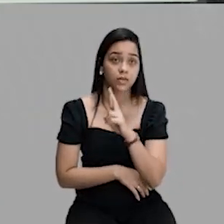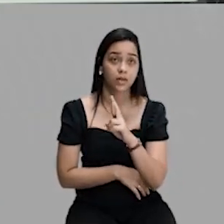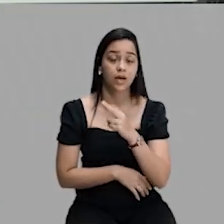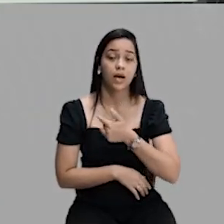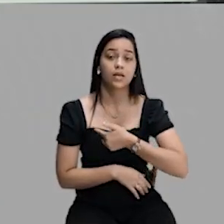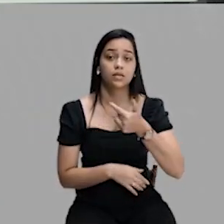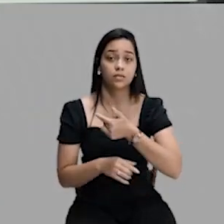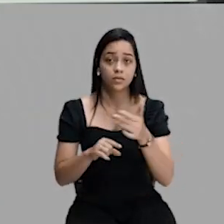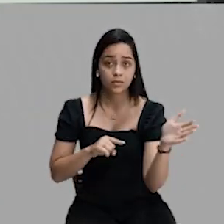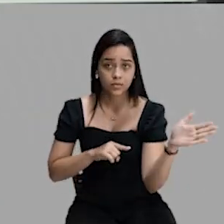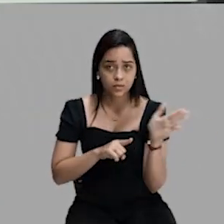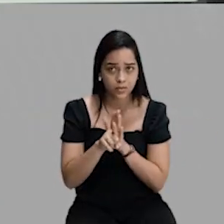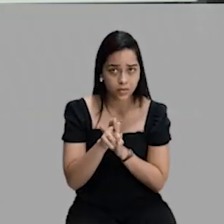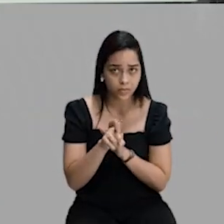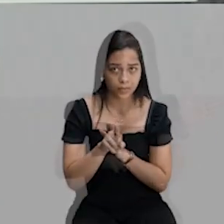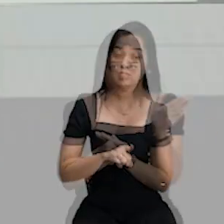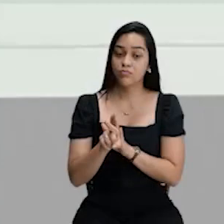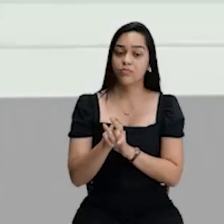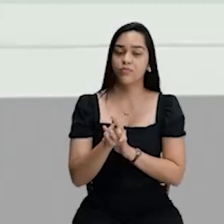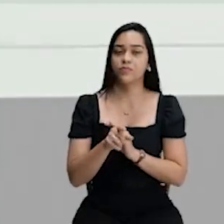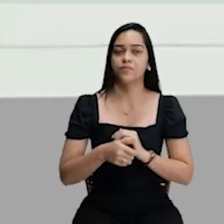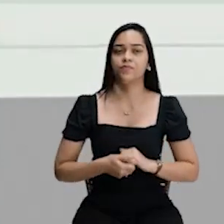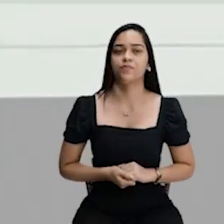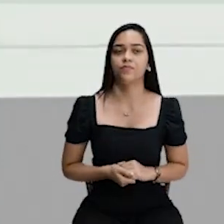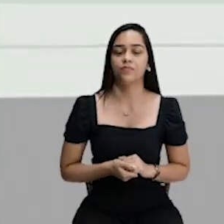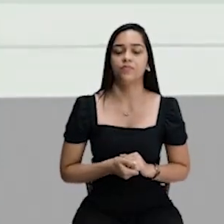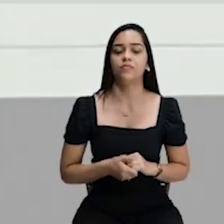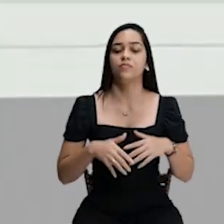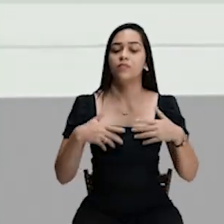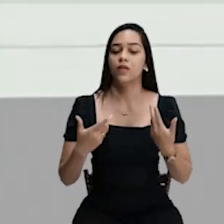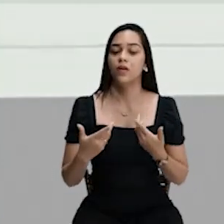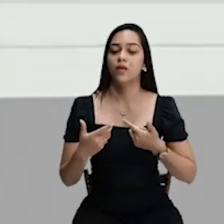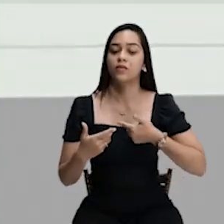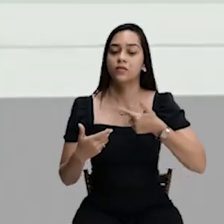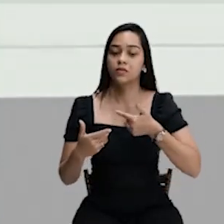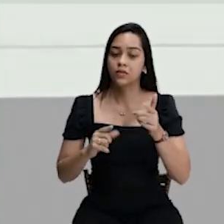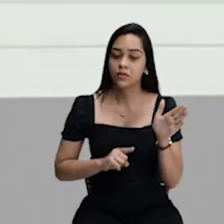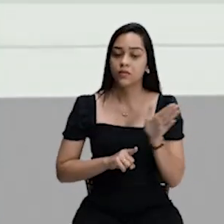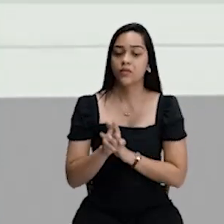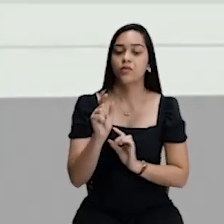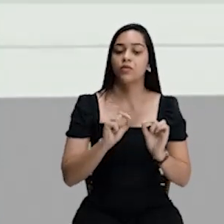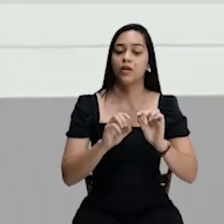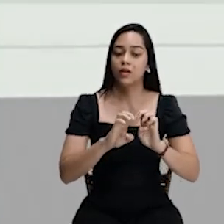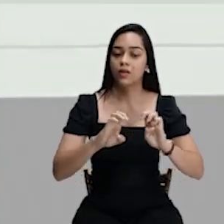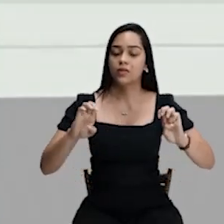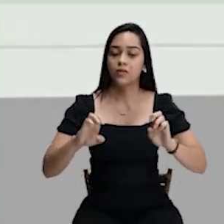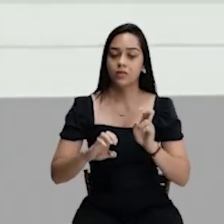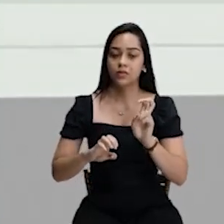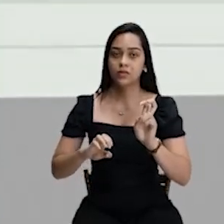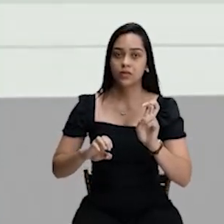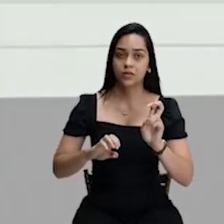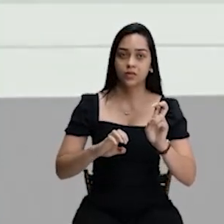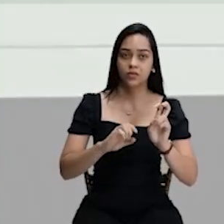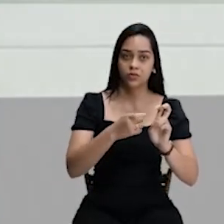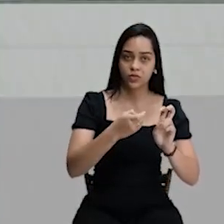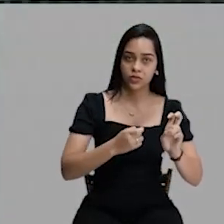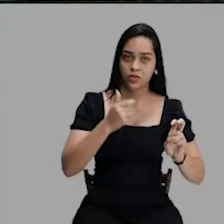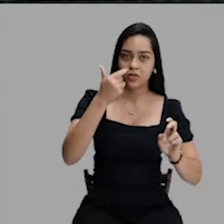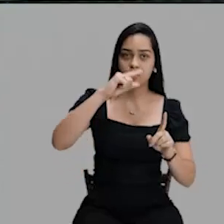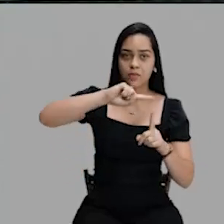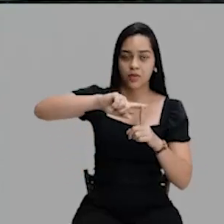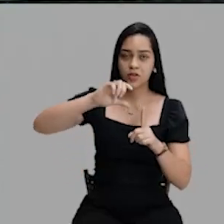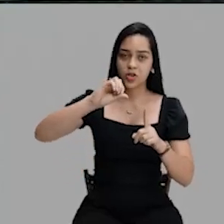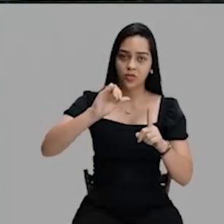a nossa segunda questão. Então, pessoal, segunda questão, a equação 5x ao quadrado mais 9y